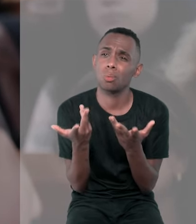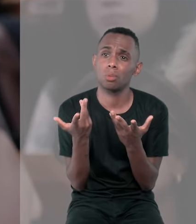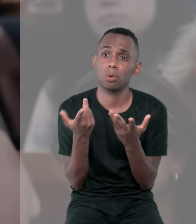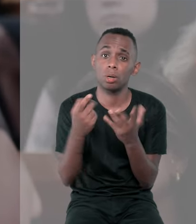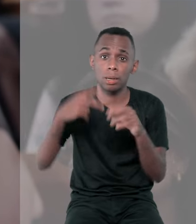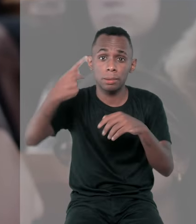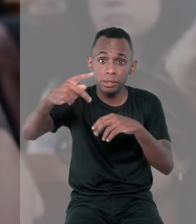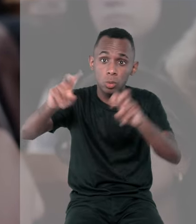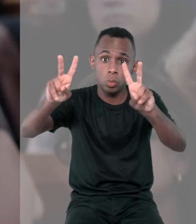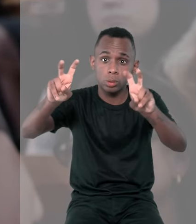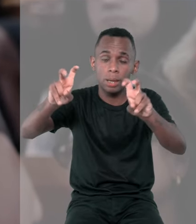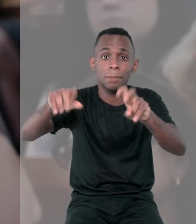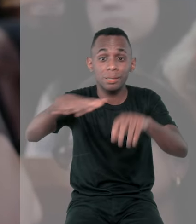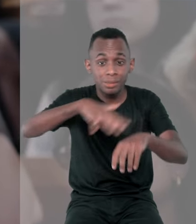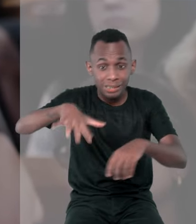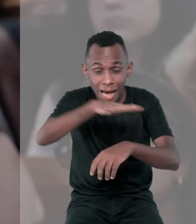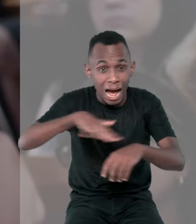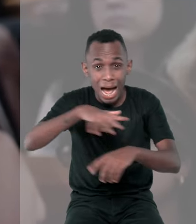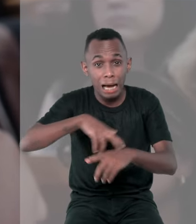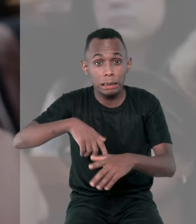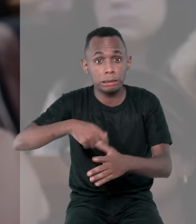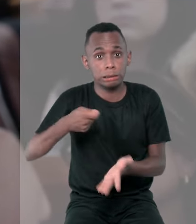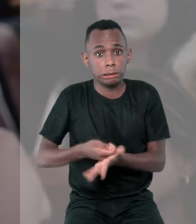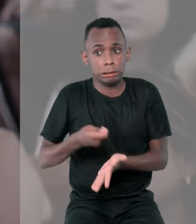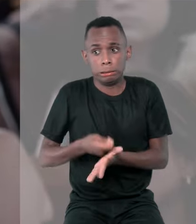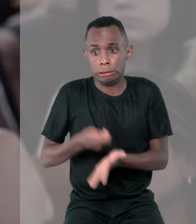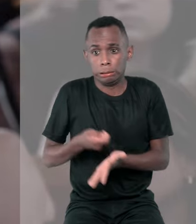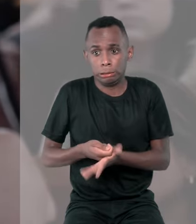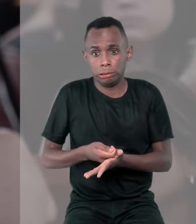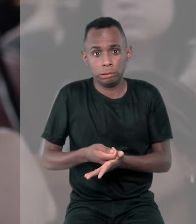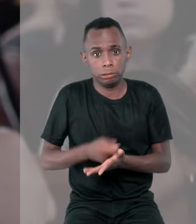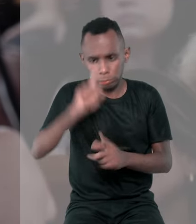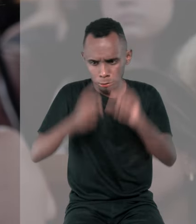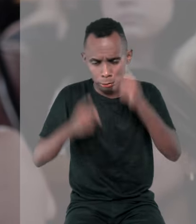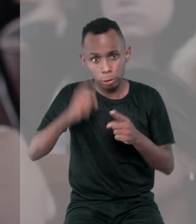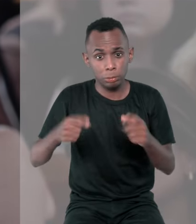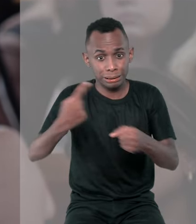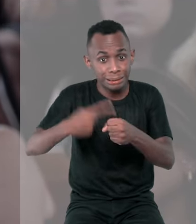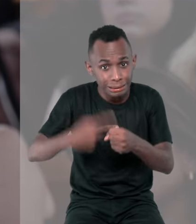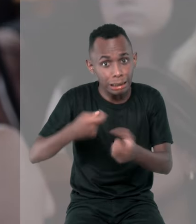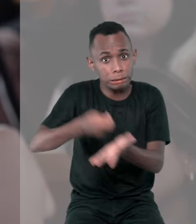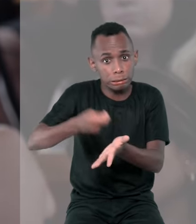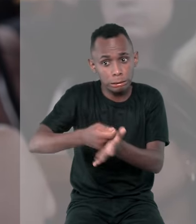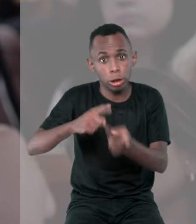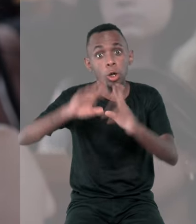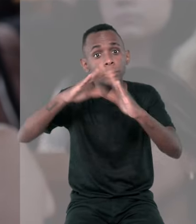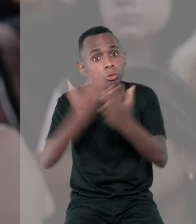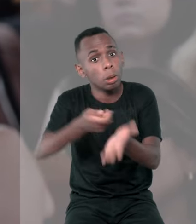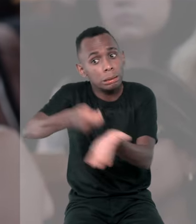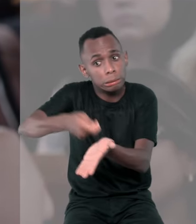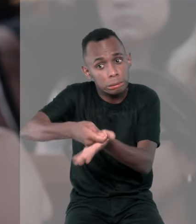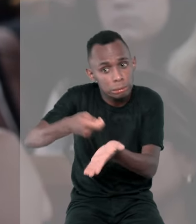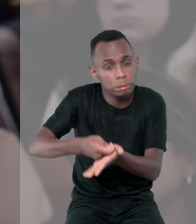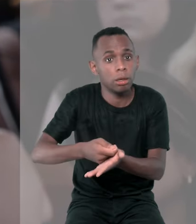a sua temática num ambiente conservador, numa cidade conservadora, numa escola conservadora,